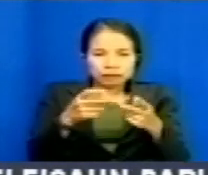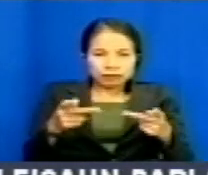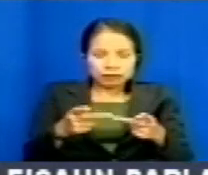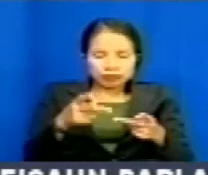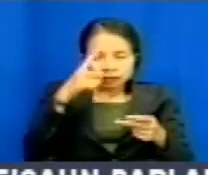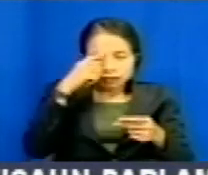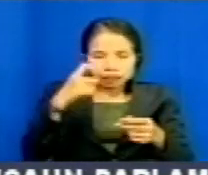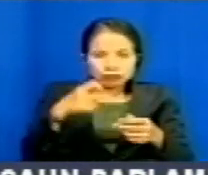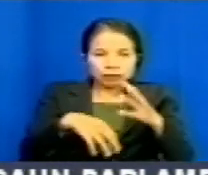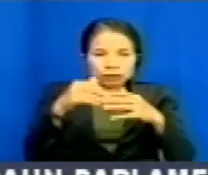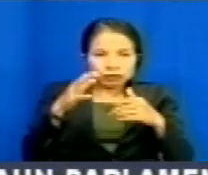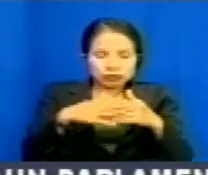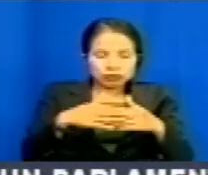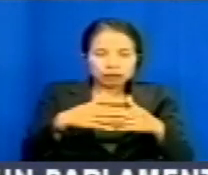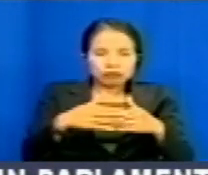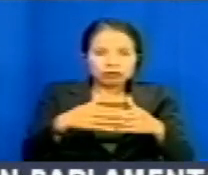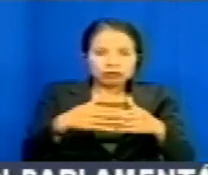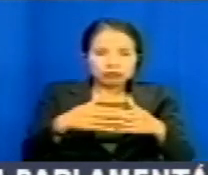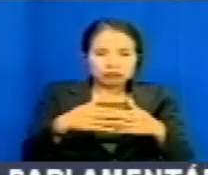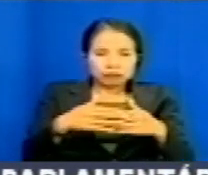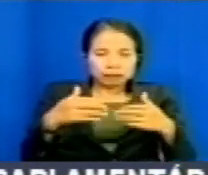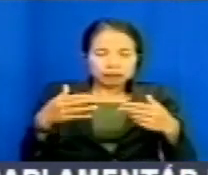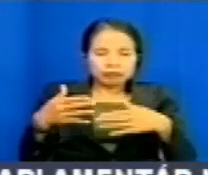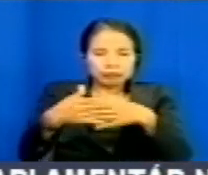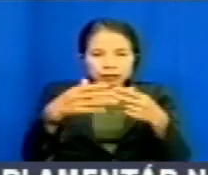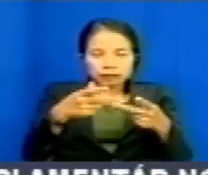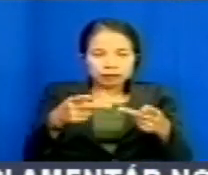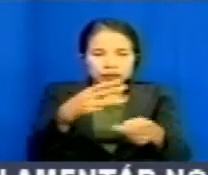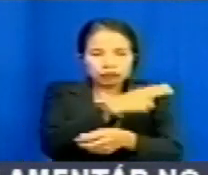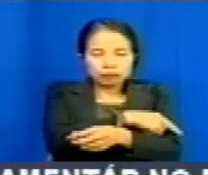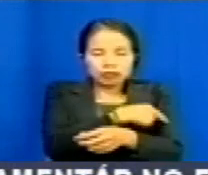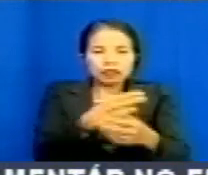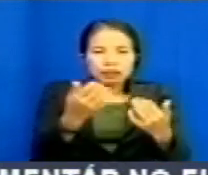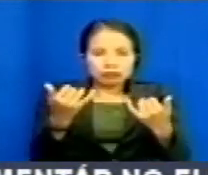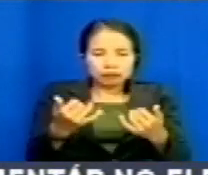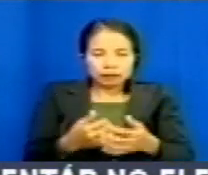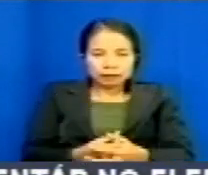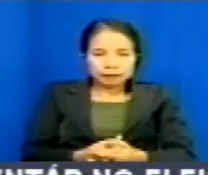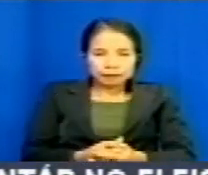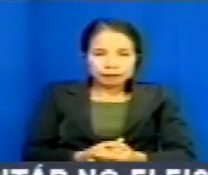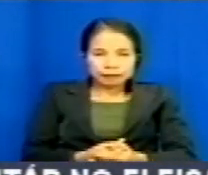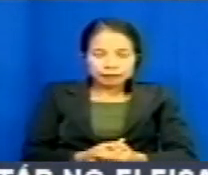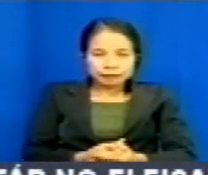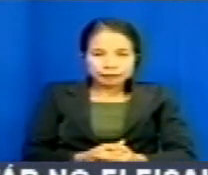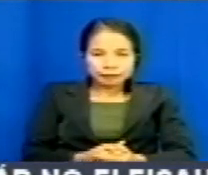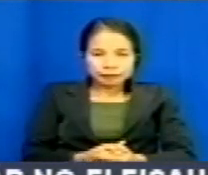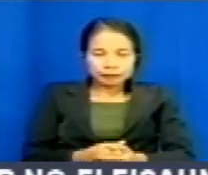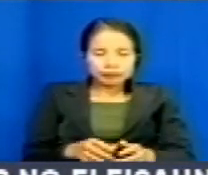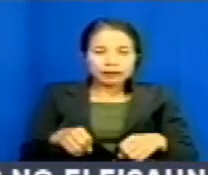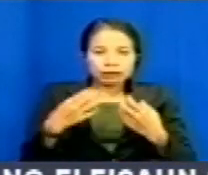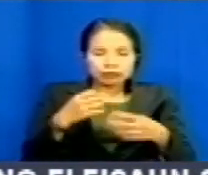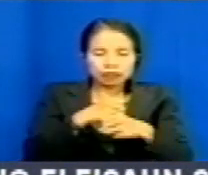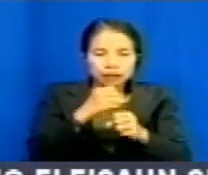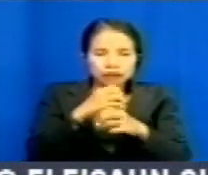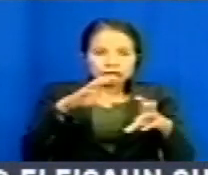agora construção né e ela e a arredor be hospital agora da atendimento lá ela me vê ou essa a comunicação